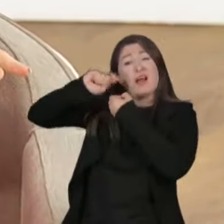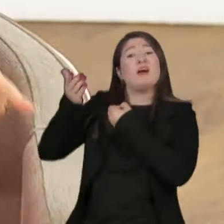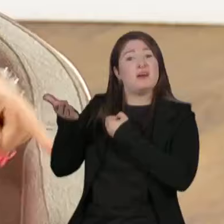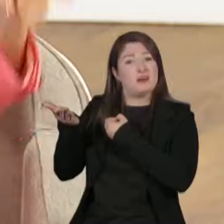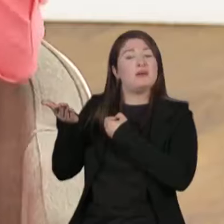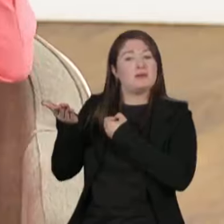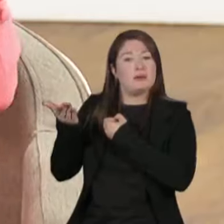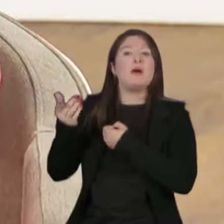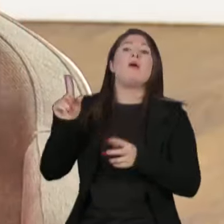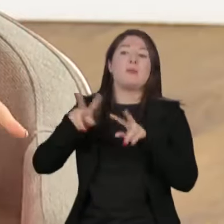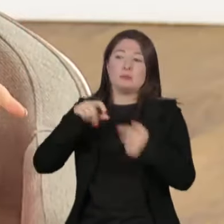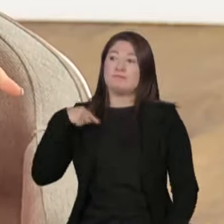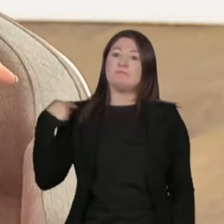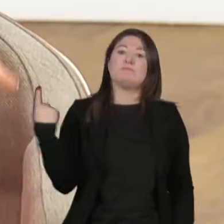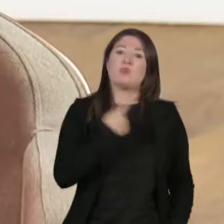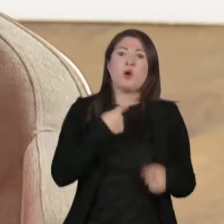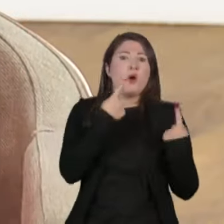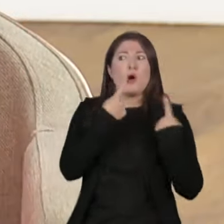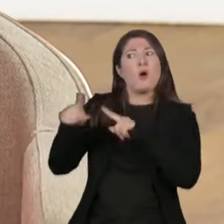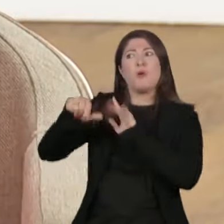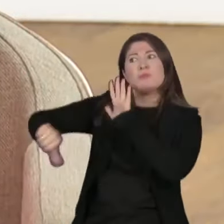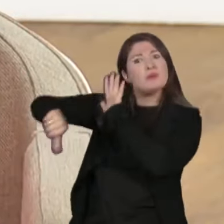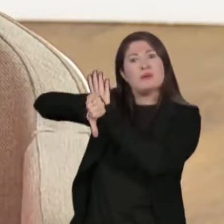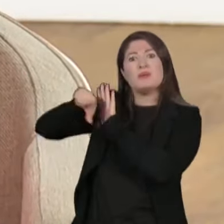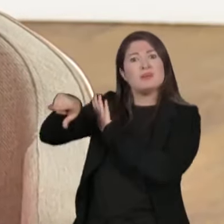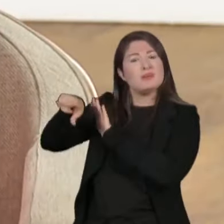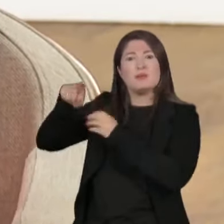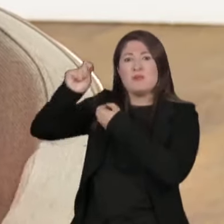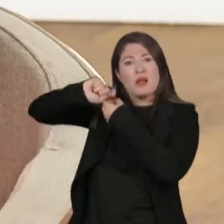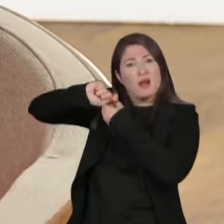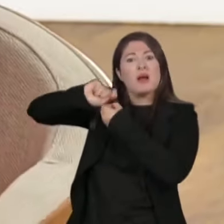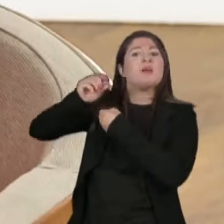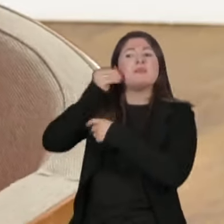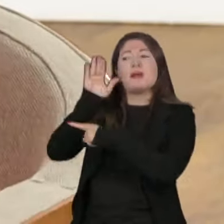ter coragem e vai trabalhar com humanização para acolher hoje quem está doente. Rodrigo. Obrigada.